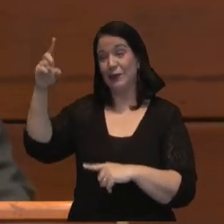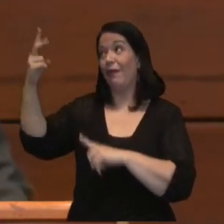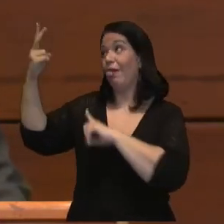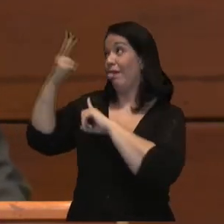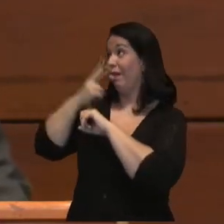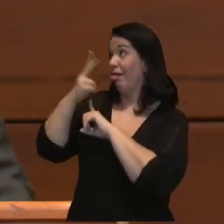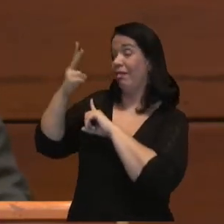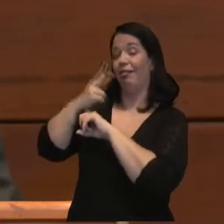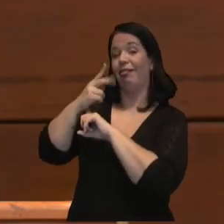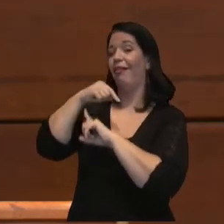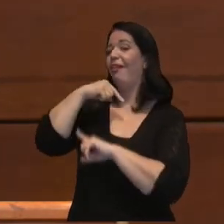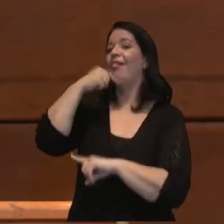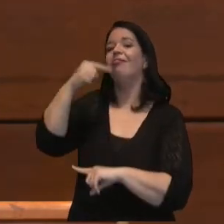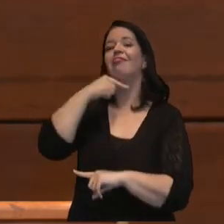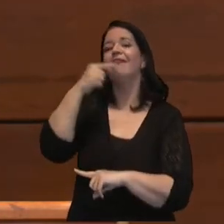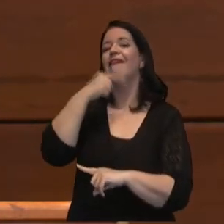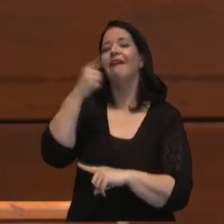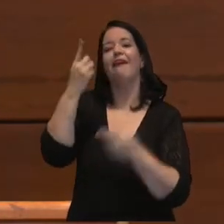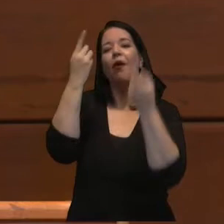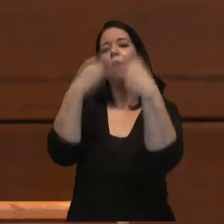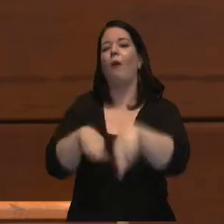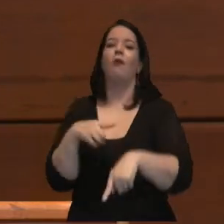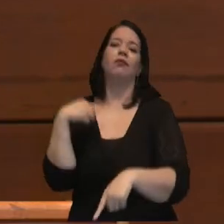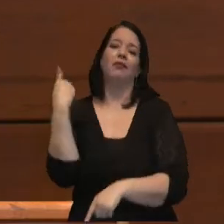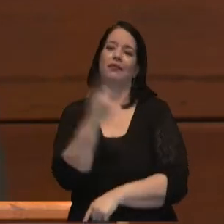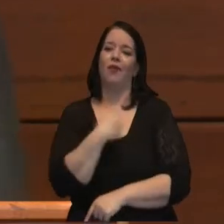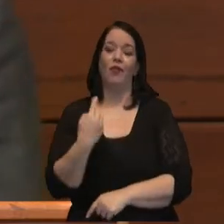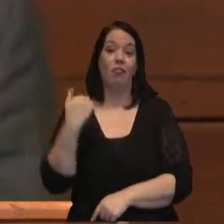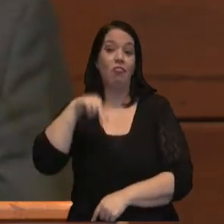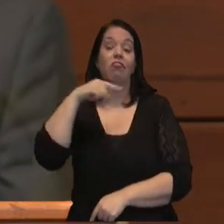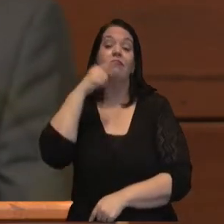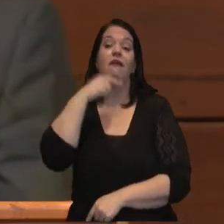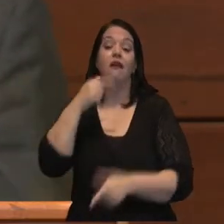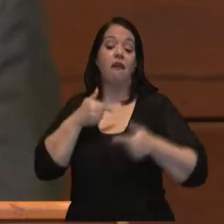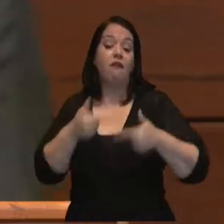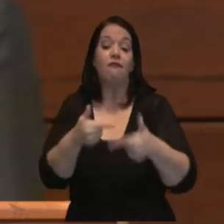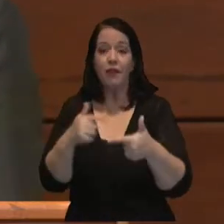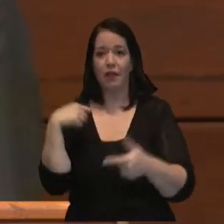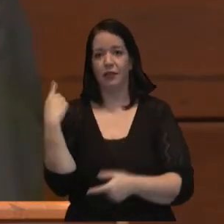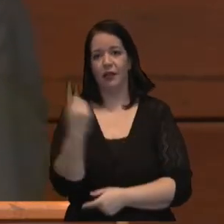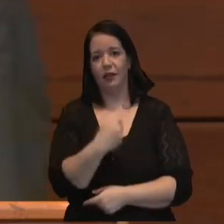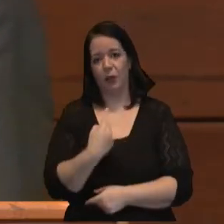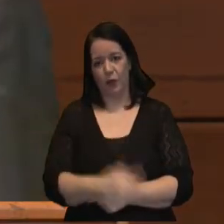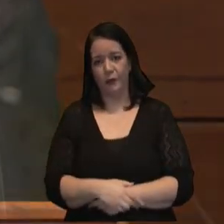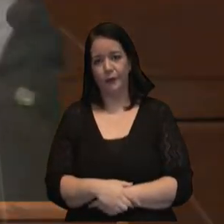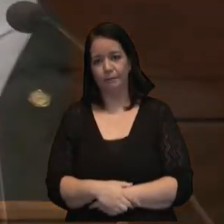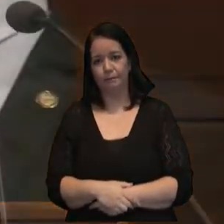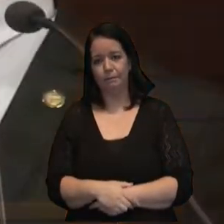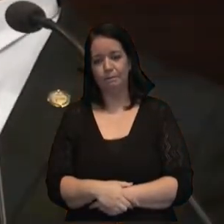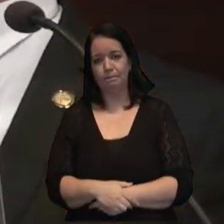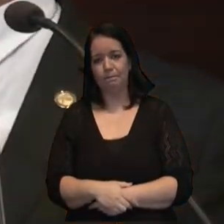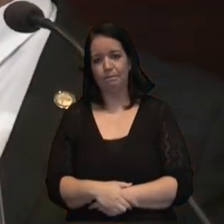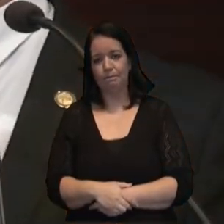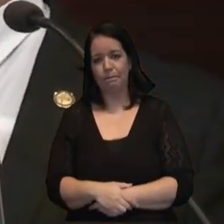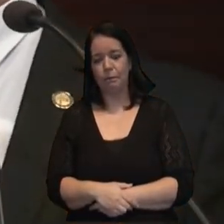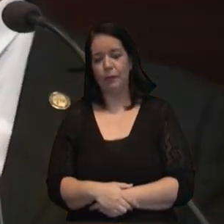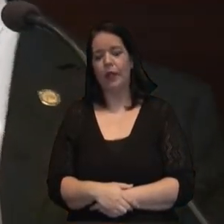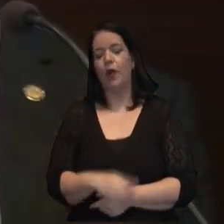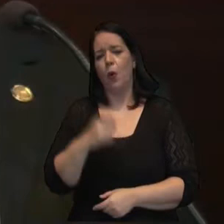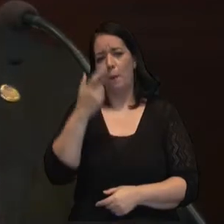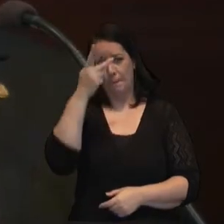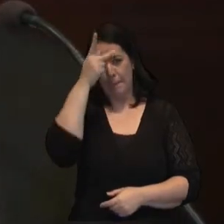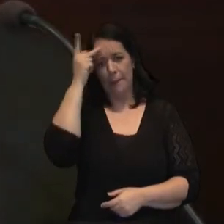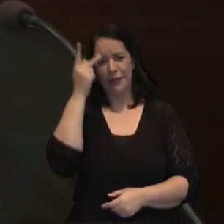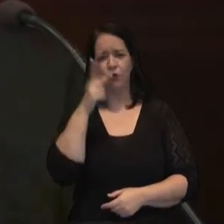será contra nós? Alguém afirmou com propriedade e disse o seguinte: eu mais Deus,